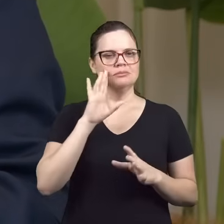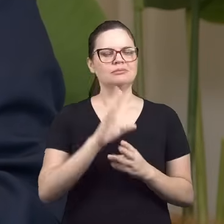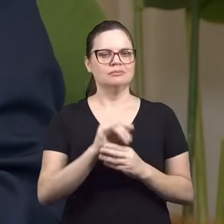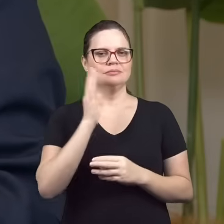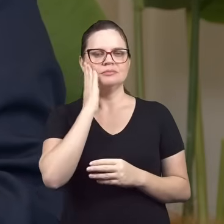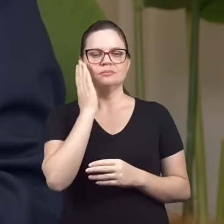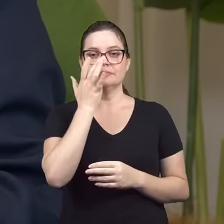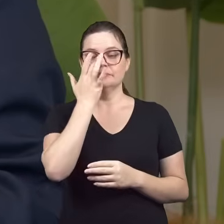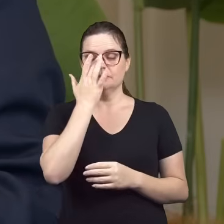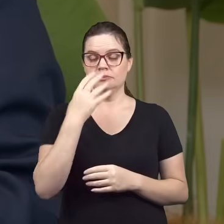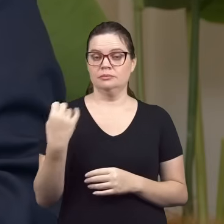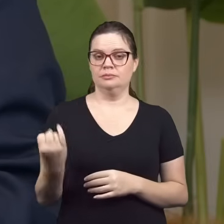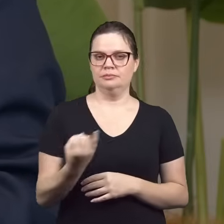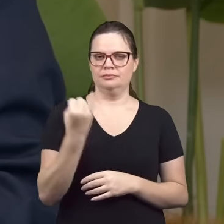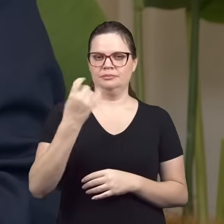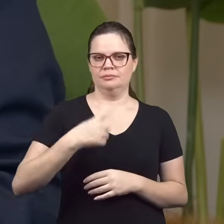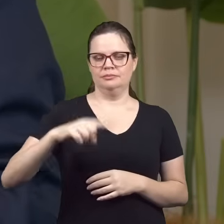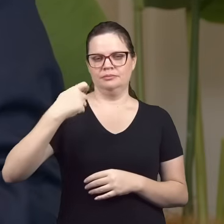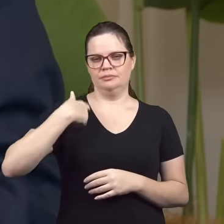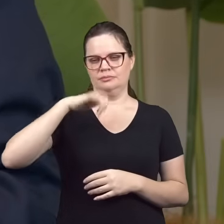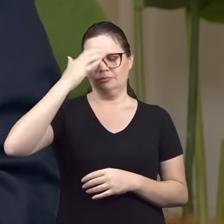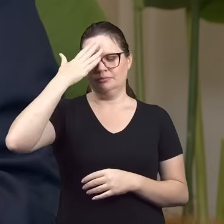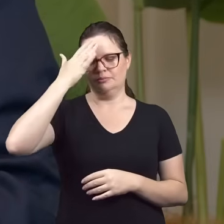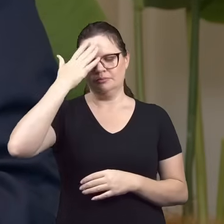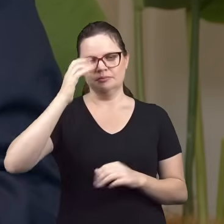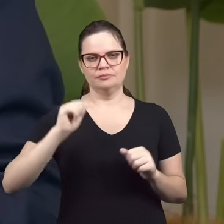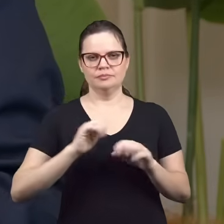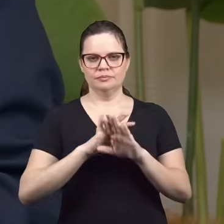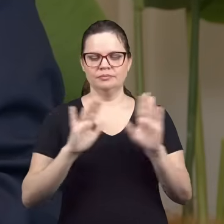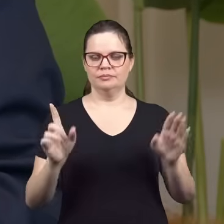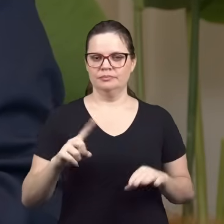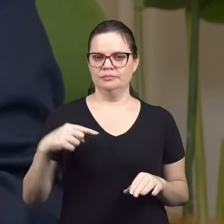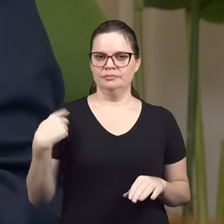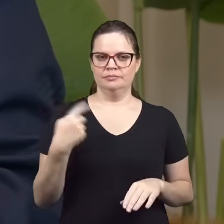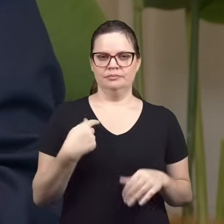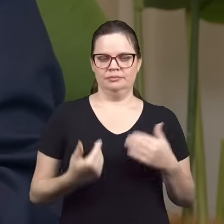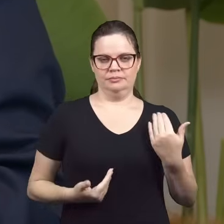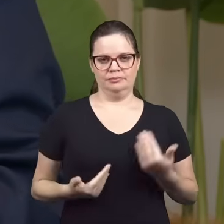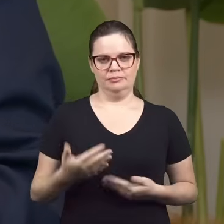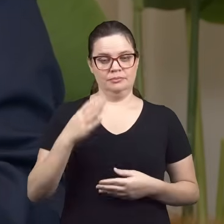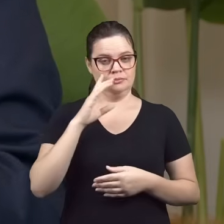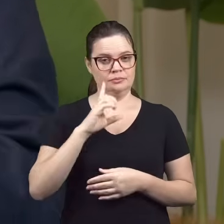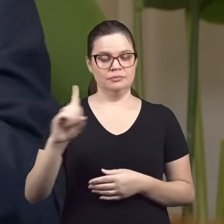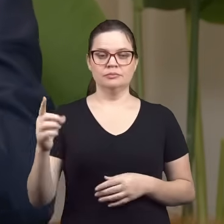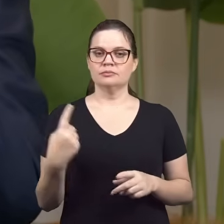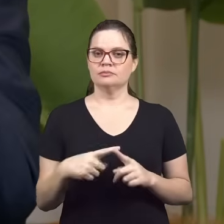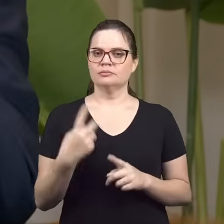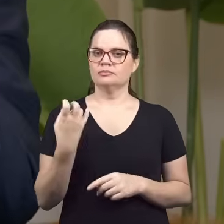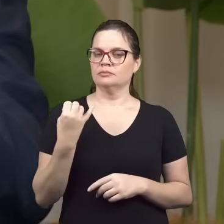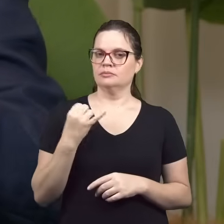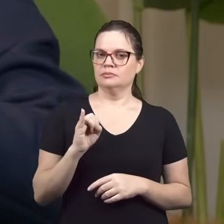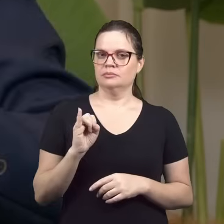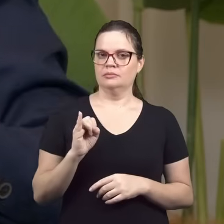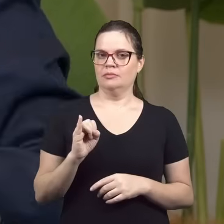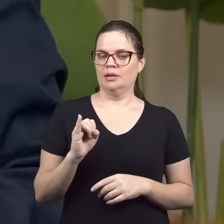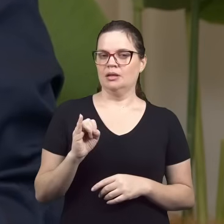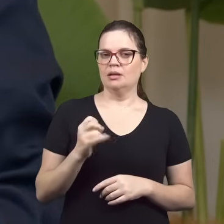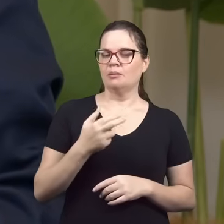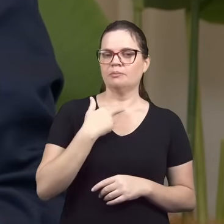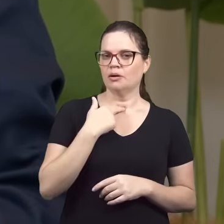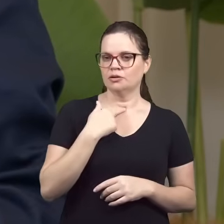é muito importante o entendimento para nós, servos de Deus, que se for para não fazer, nem